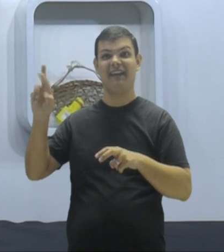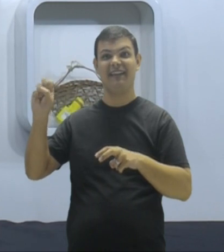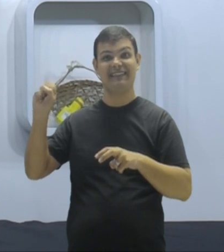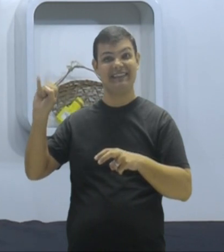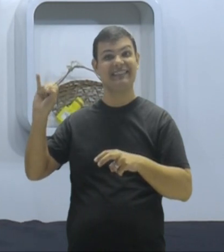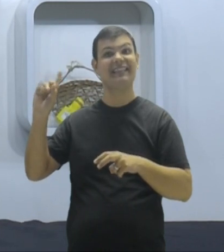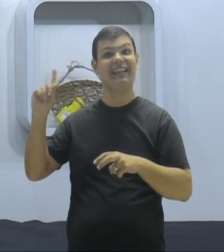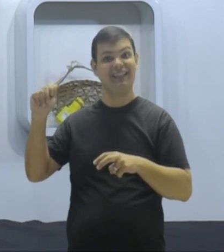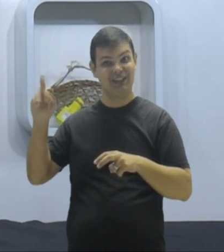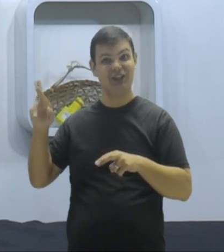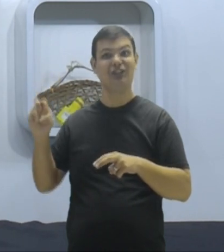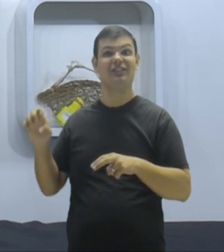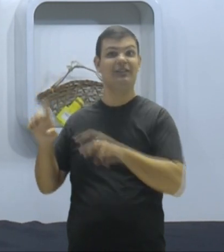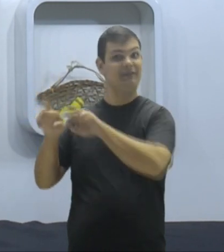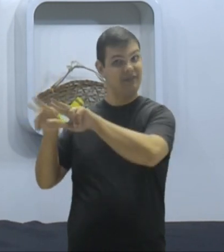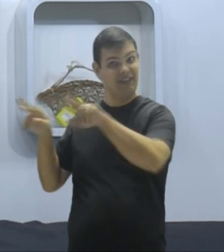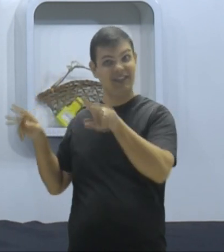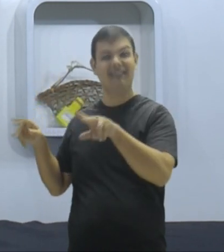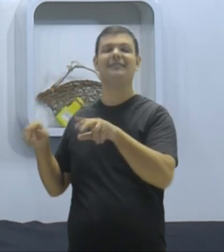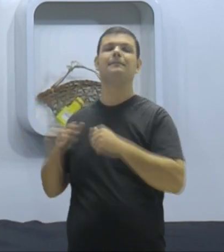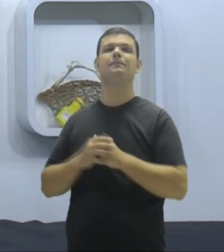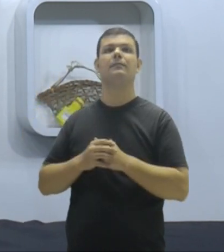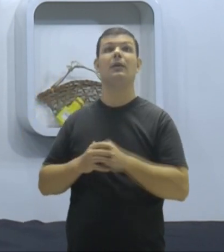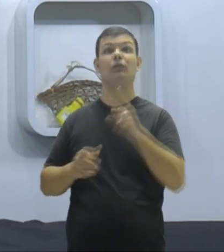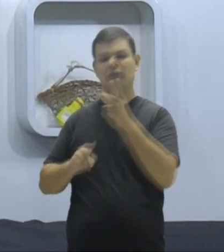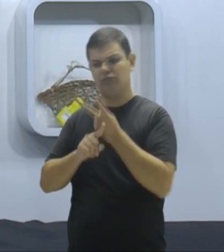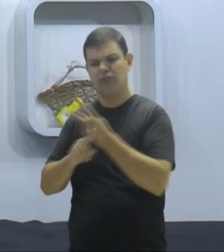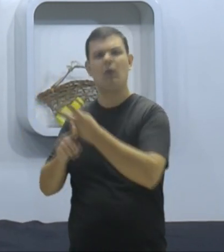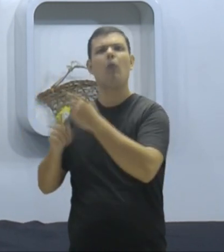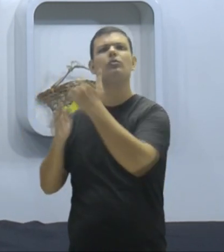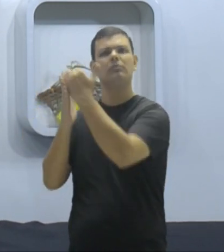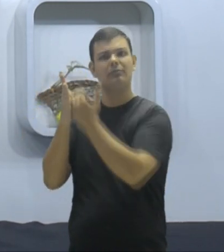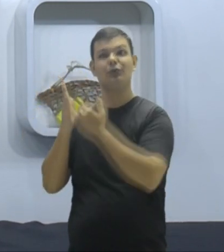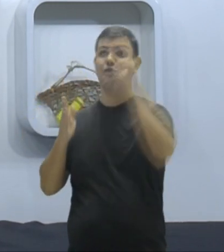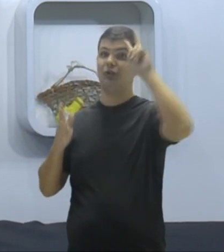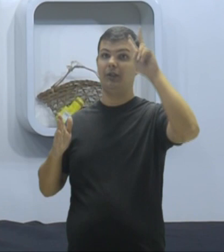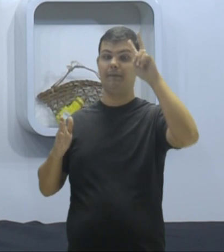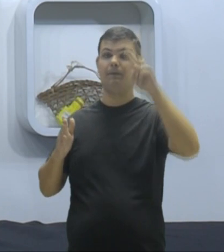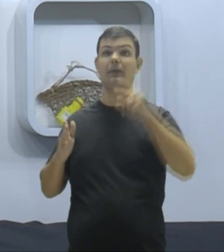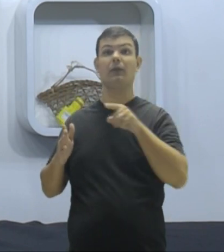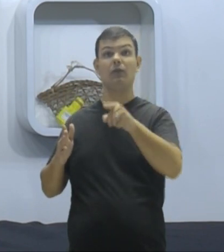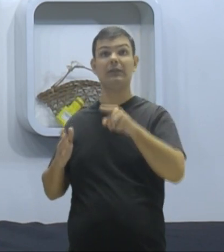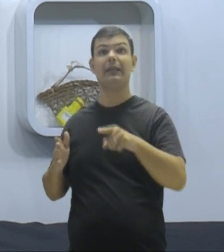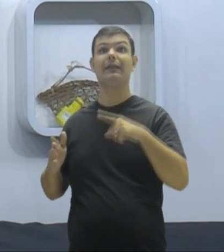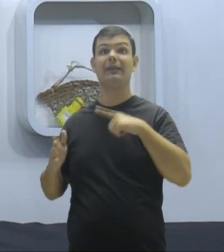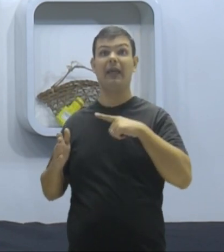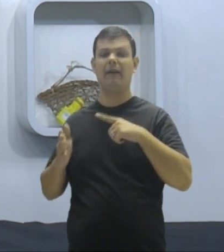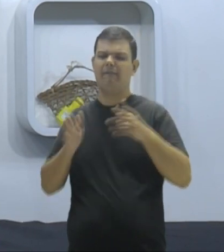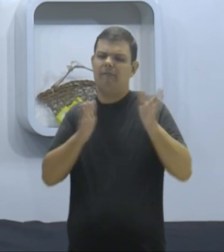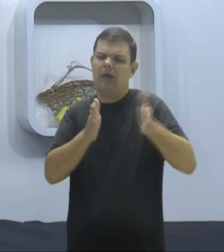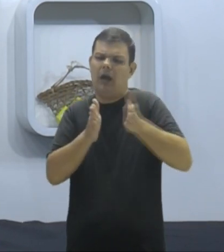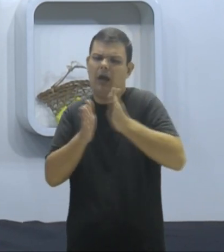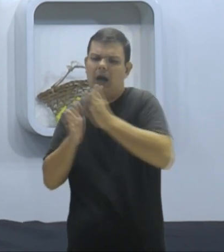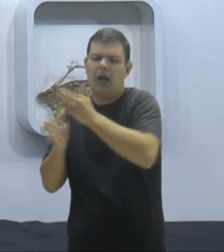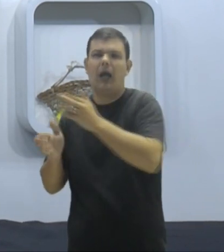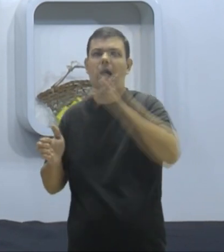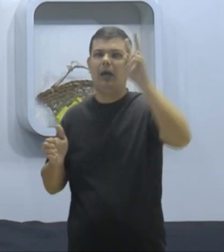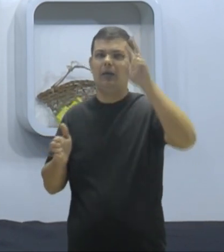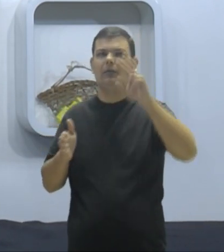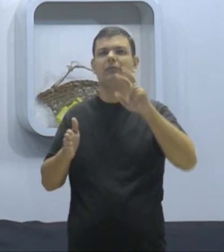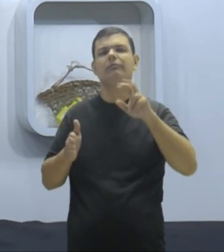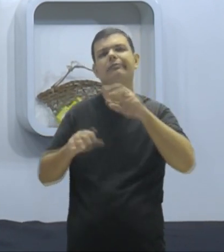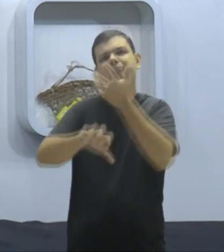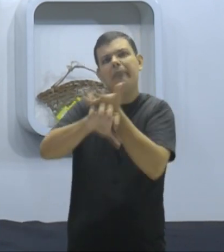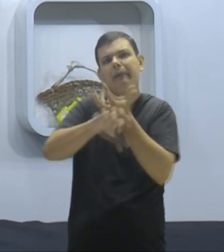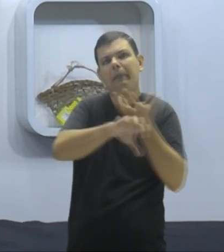esse assunto na parte de História. Para aqueles alunos que têm um livro interdisciplinar, você procura que